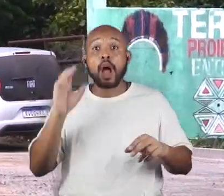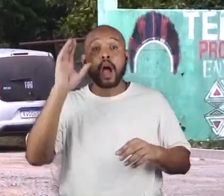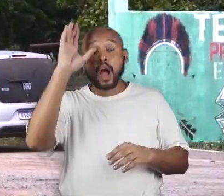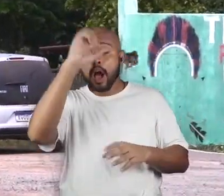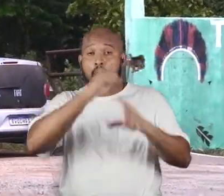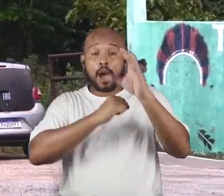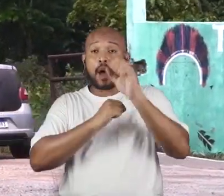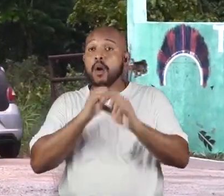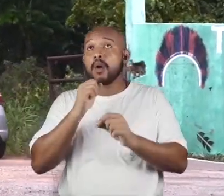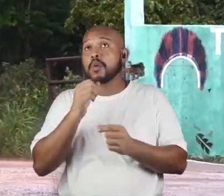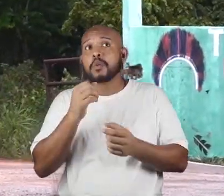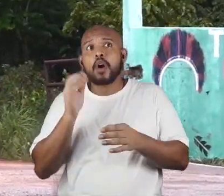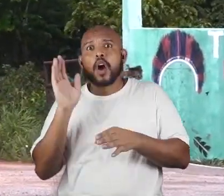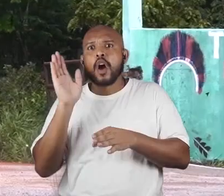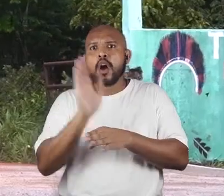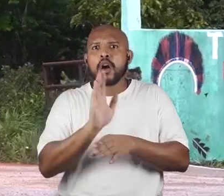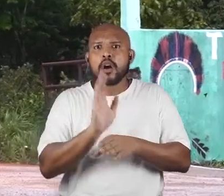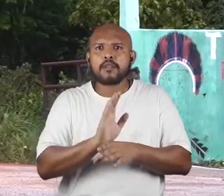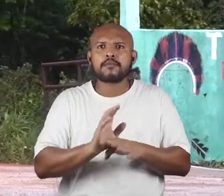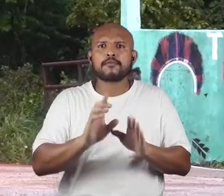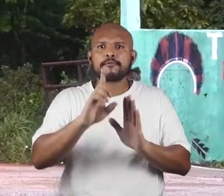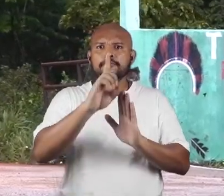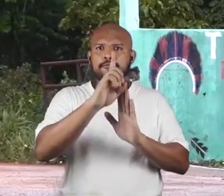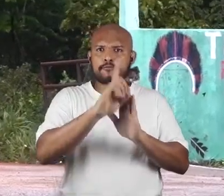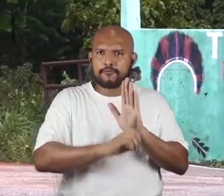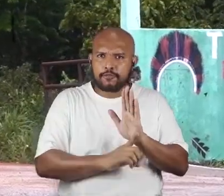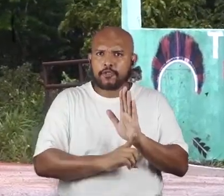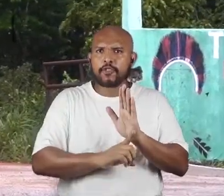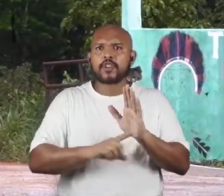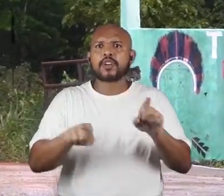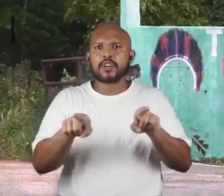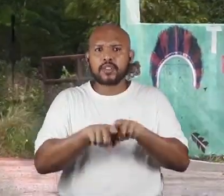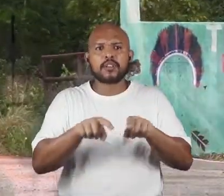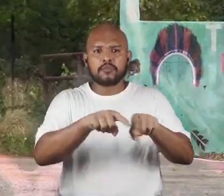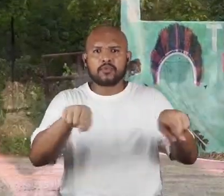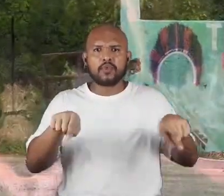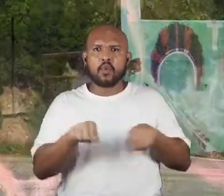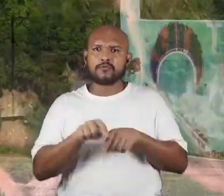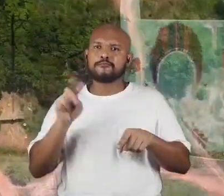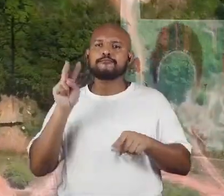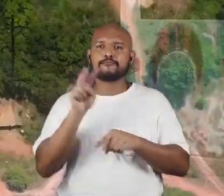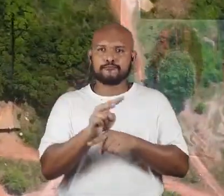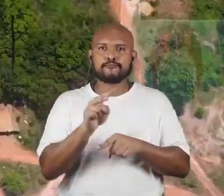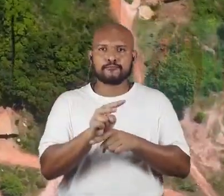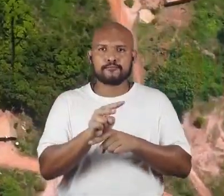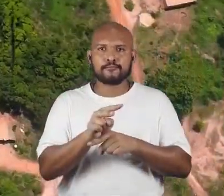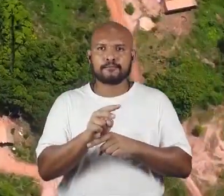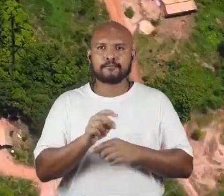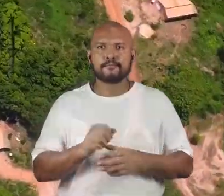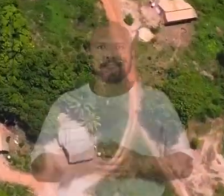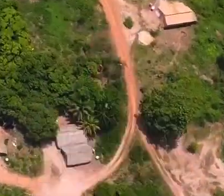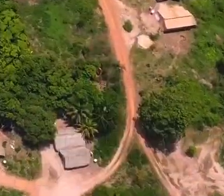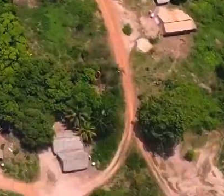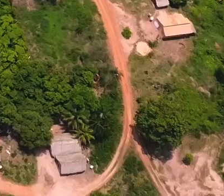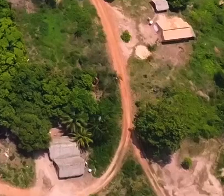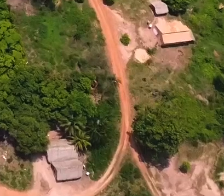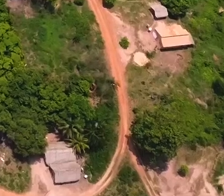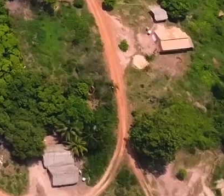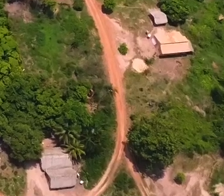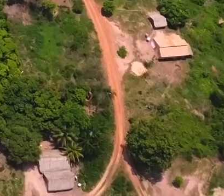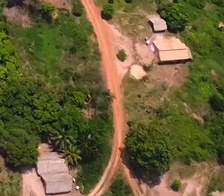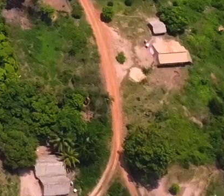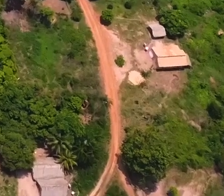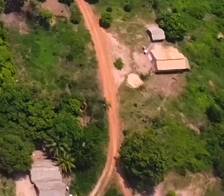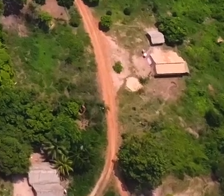onde a gente busca os conhecimentos para a segurança dos nossos direitos e